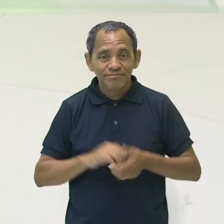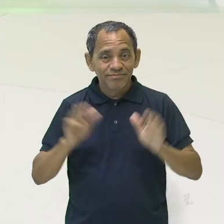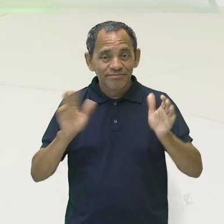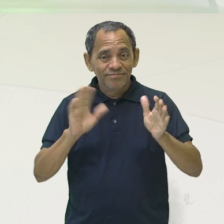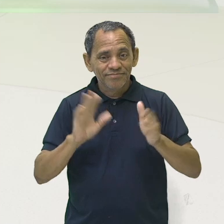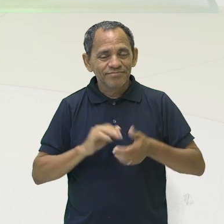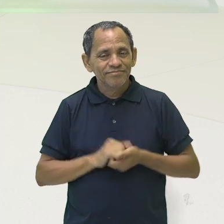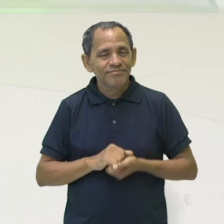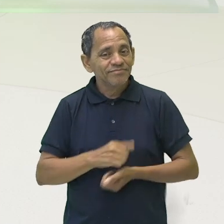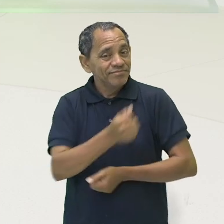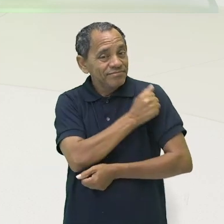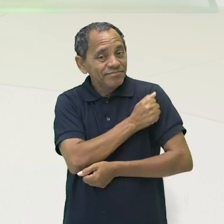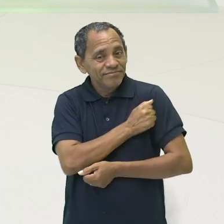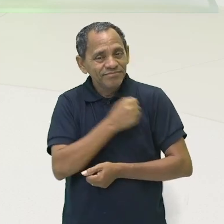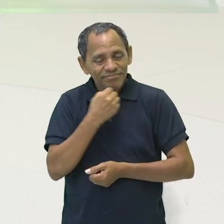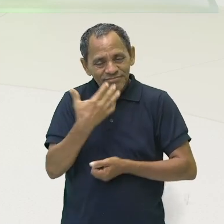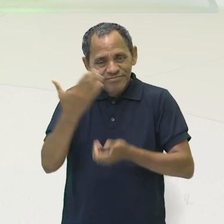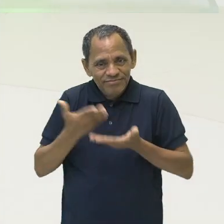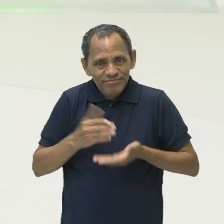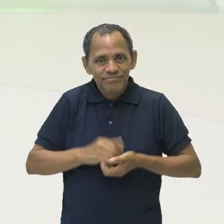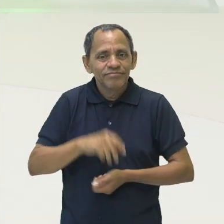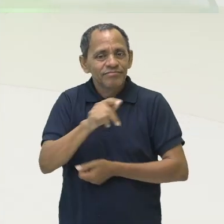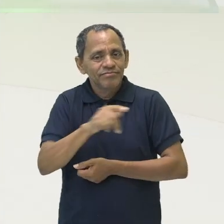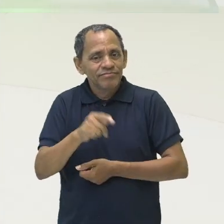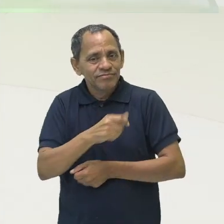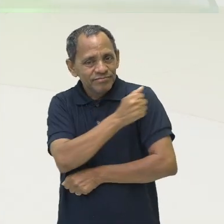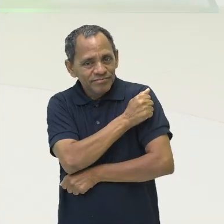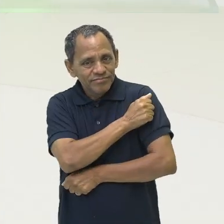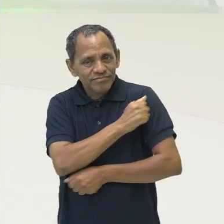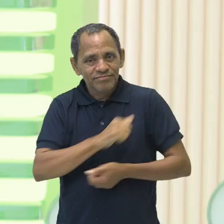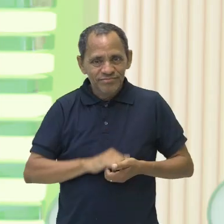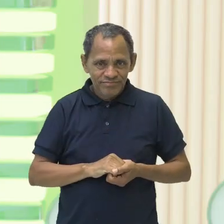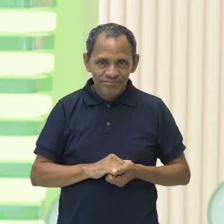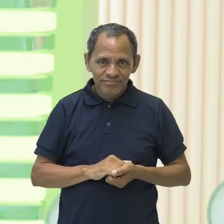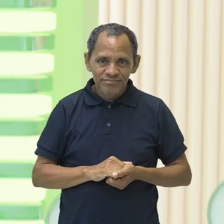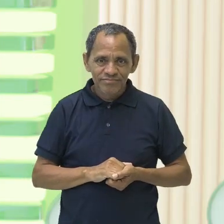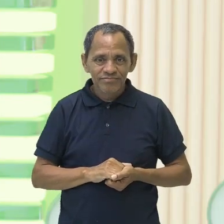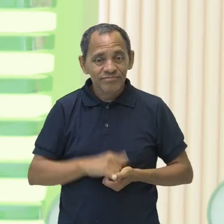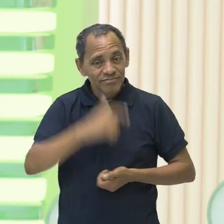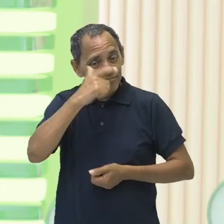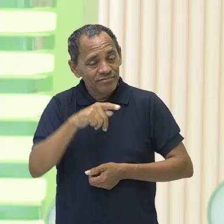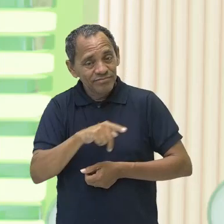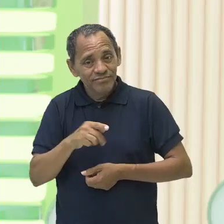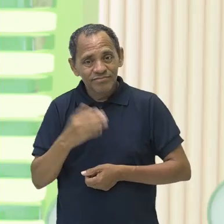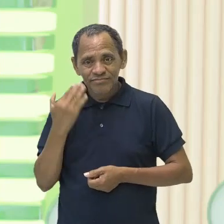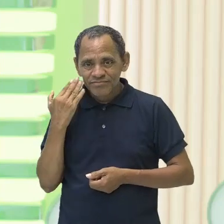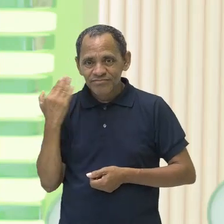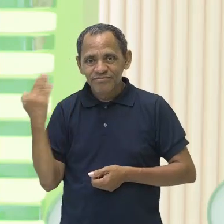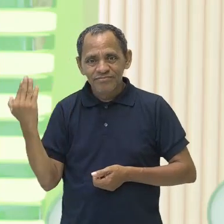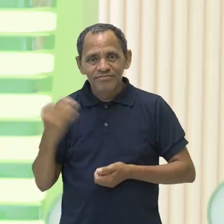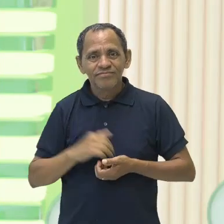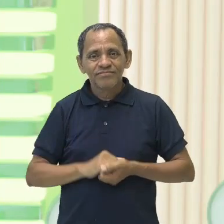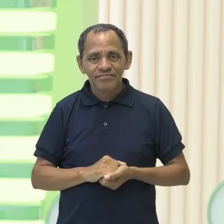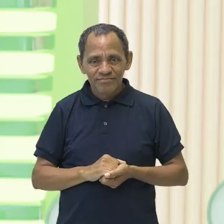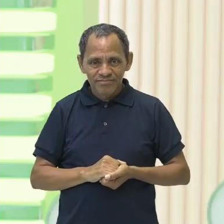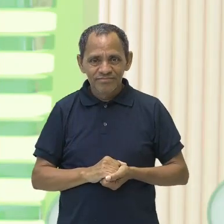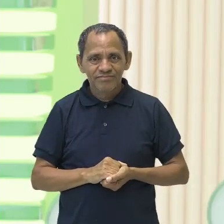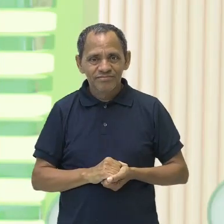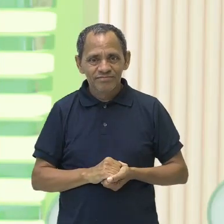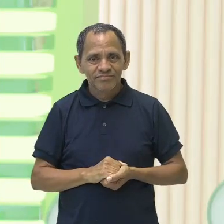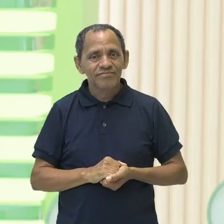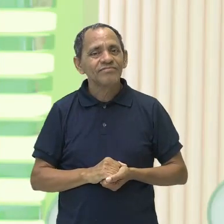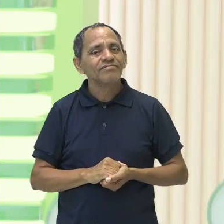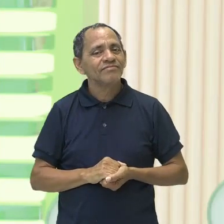Olá, sejam bem-vindos, professores e alunos. Eu sou o professor Paulo Torres e estarei aqui